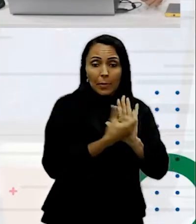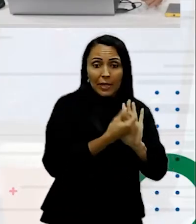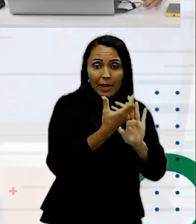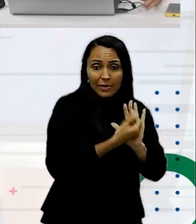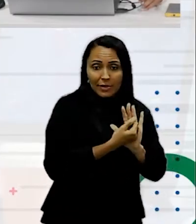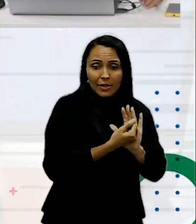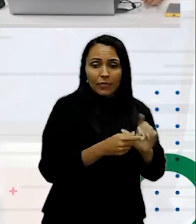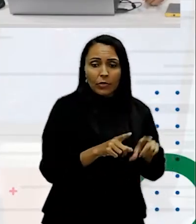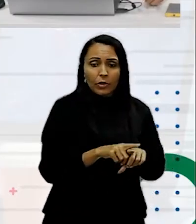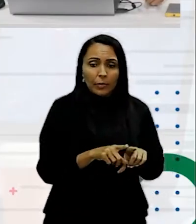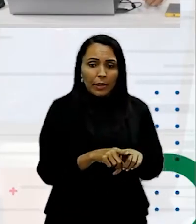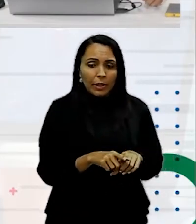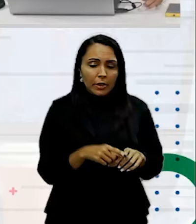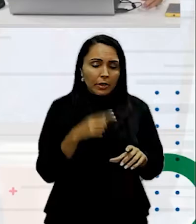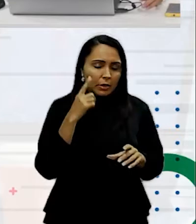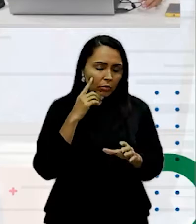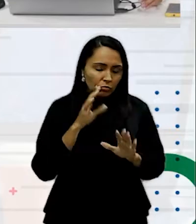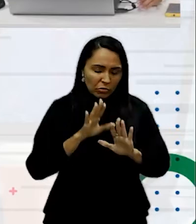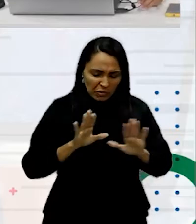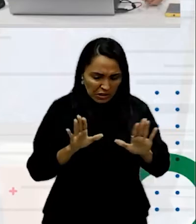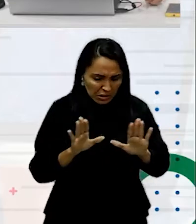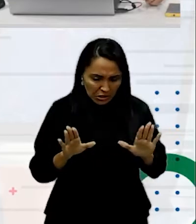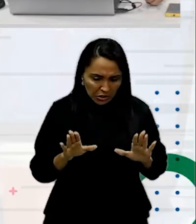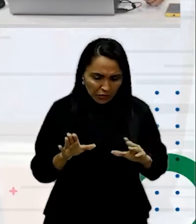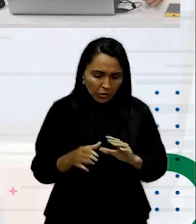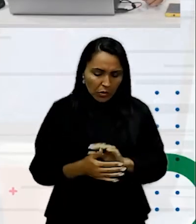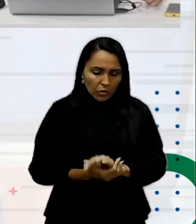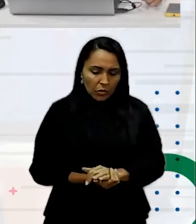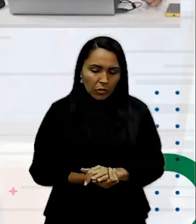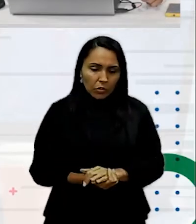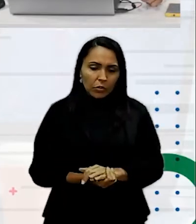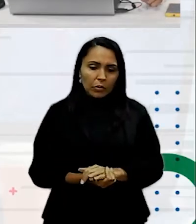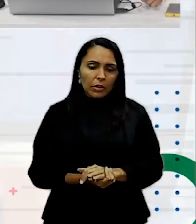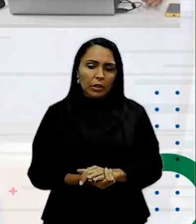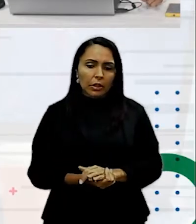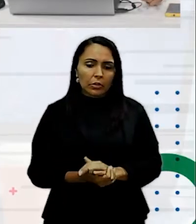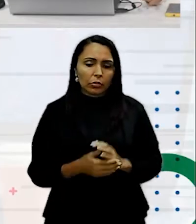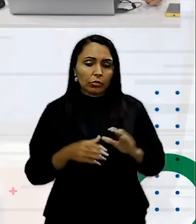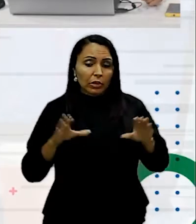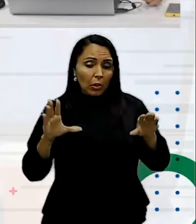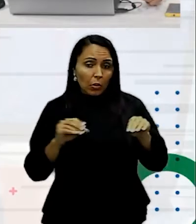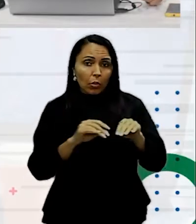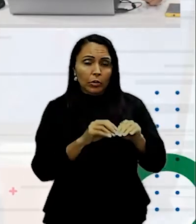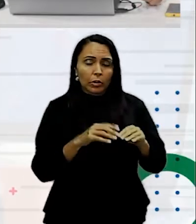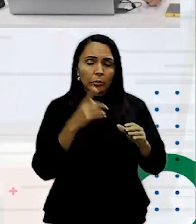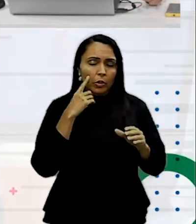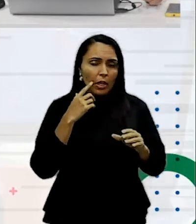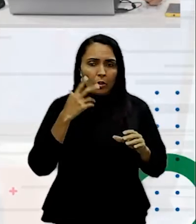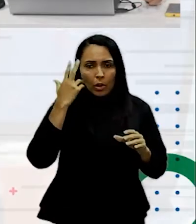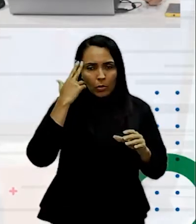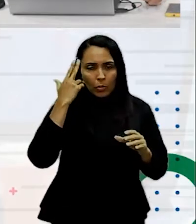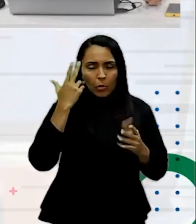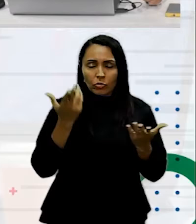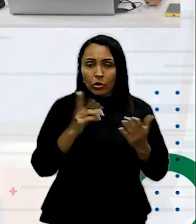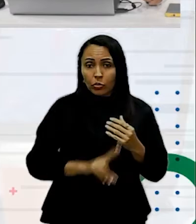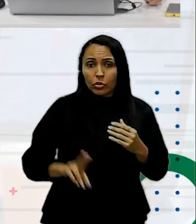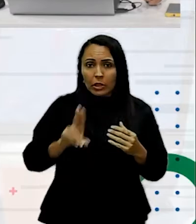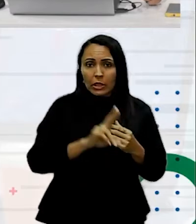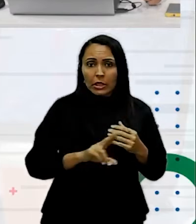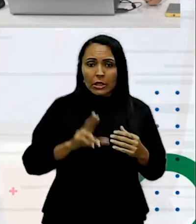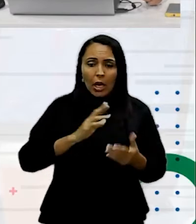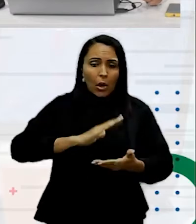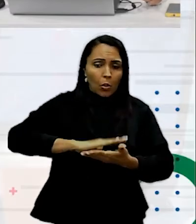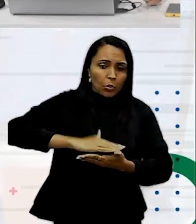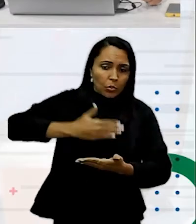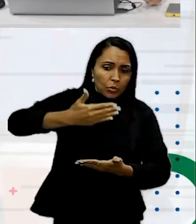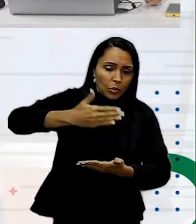faz sentido eu colocar uma tela de downloads, já que não é comum você utilizar um notebook, sabe,